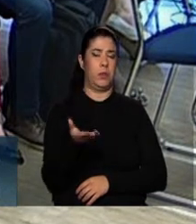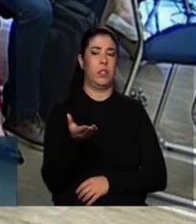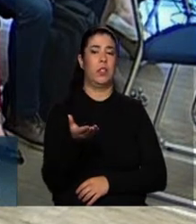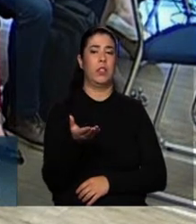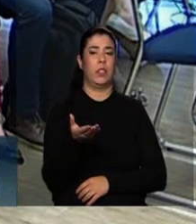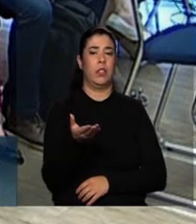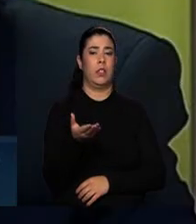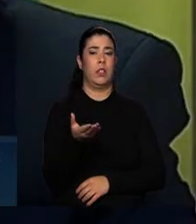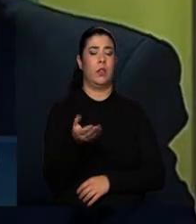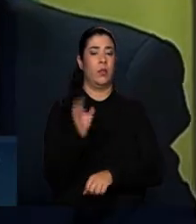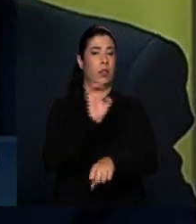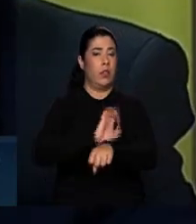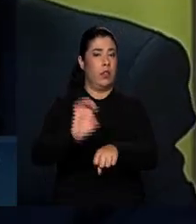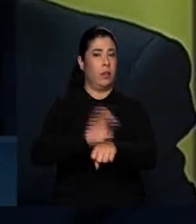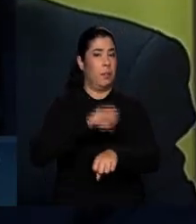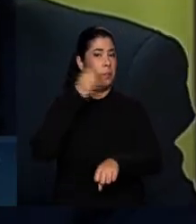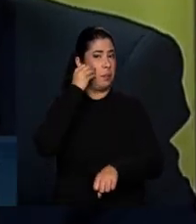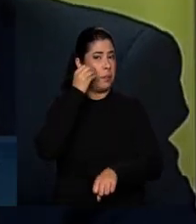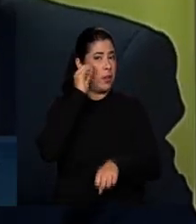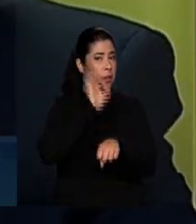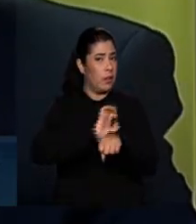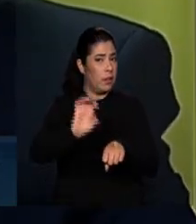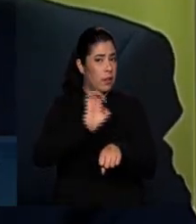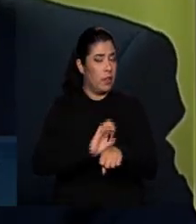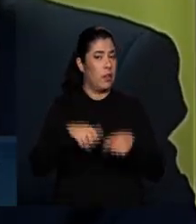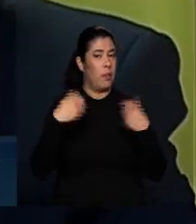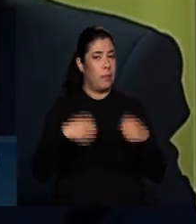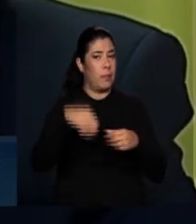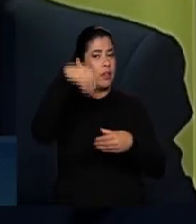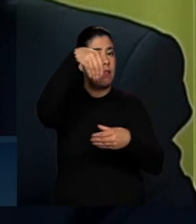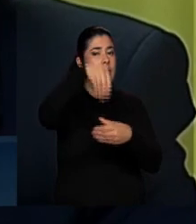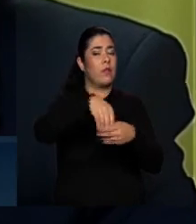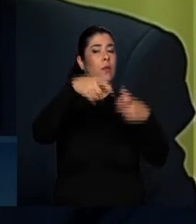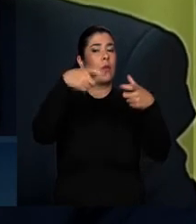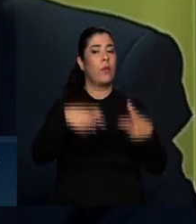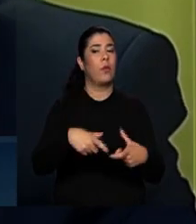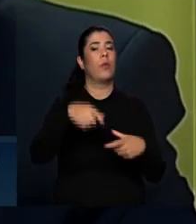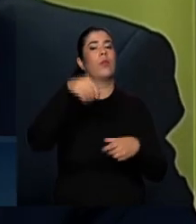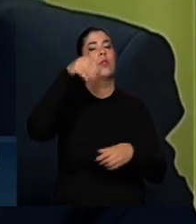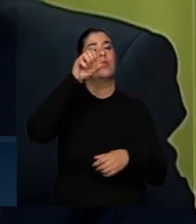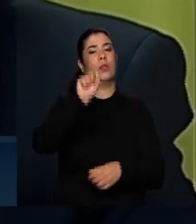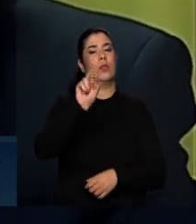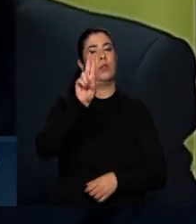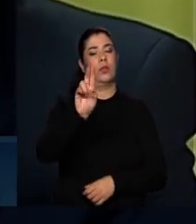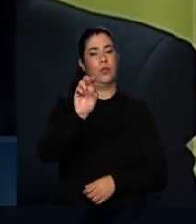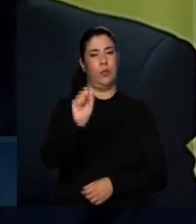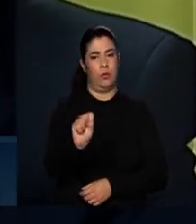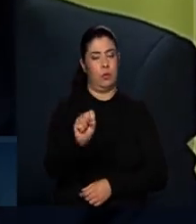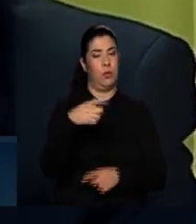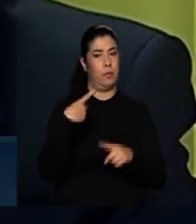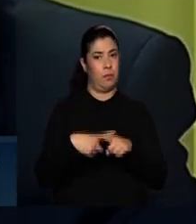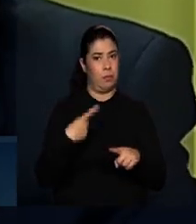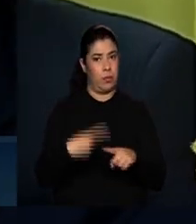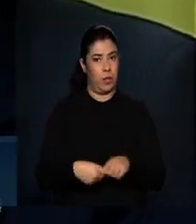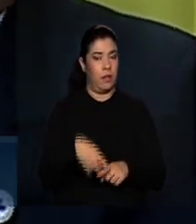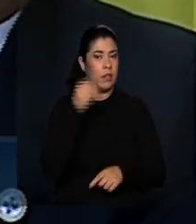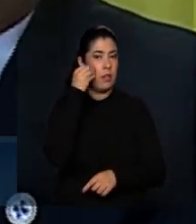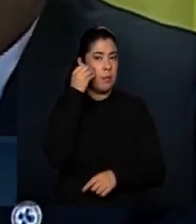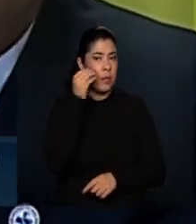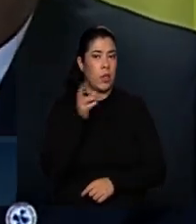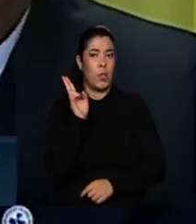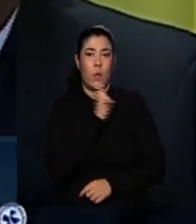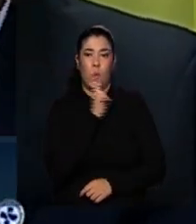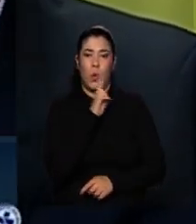30% do internato, ele terá necessariamente que ser feito no Sistema Único de Saúde, considerando as urgências, a